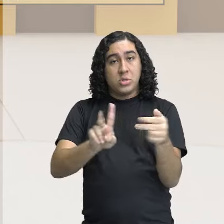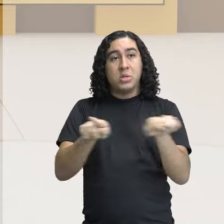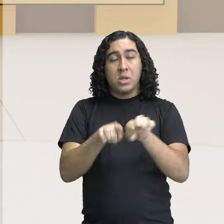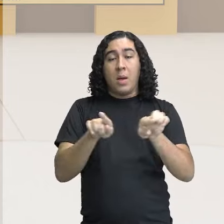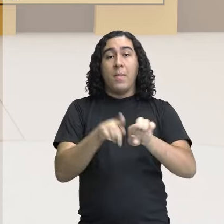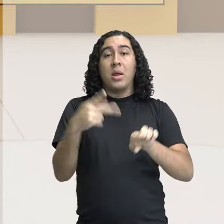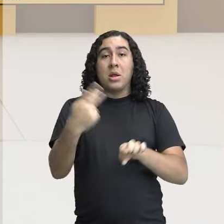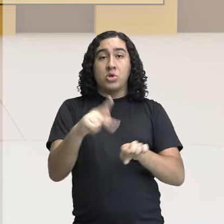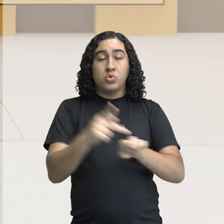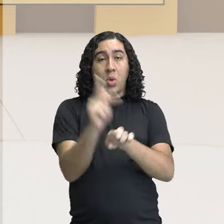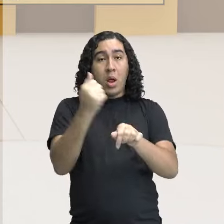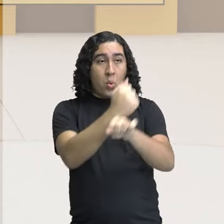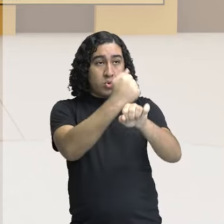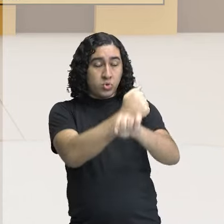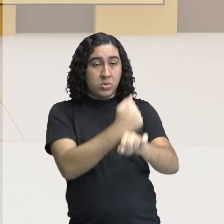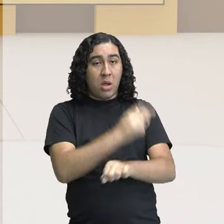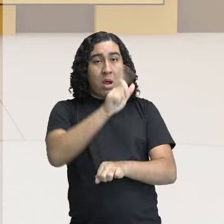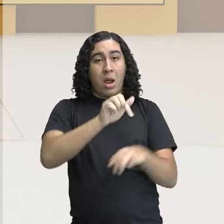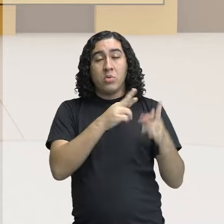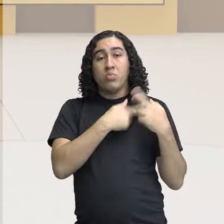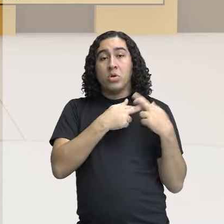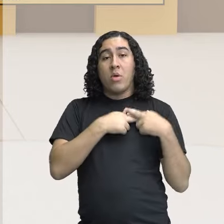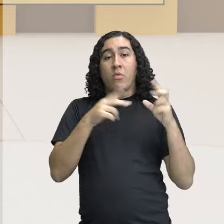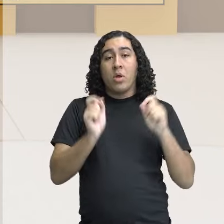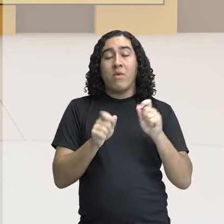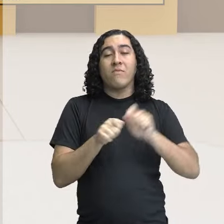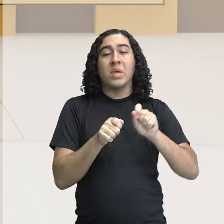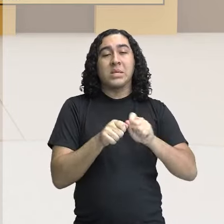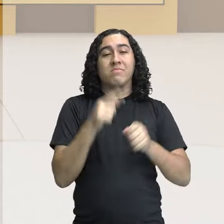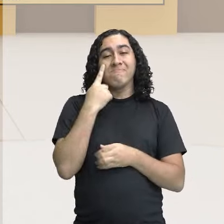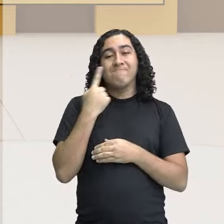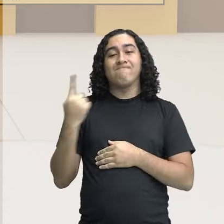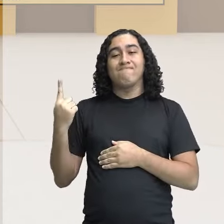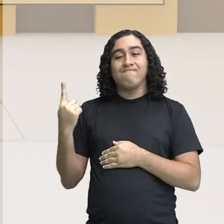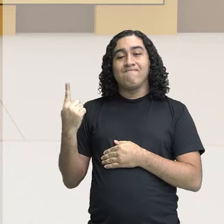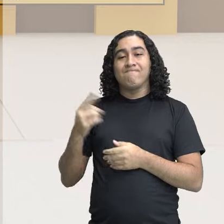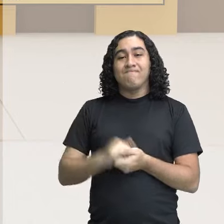sua arquitetura, são responsáveis pelas conhecidas